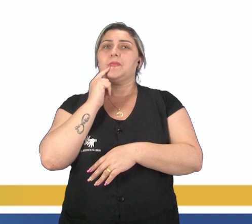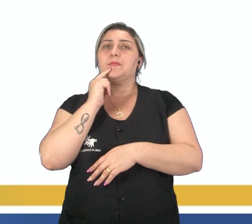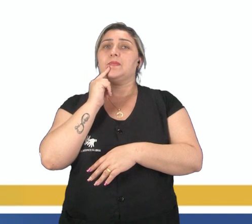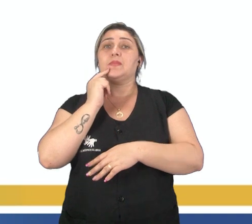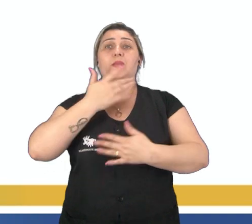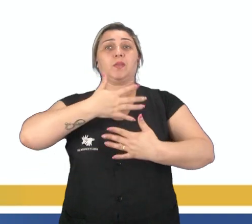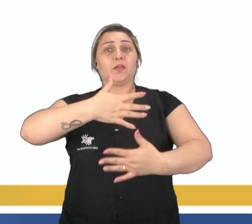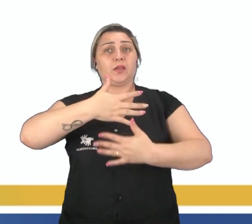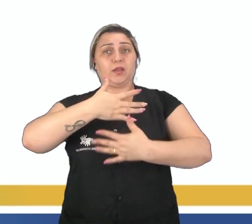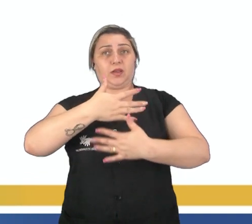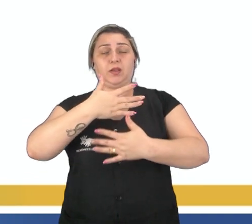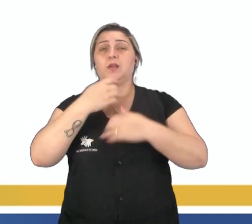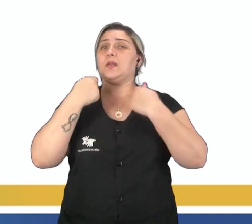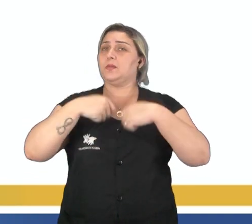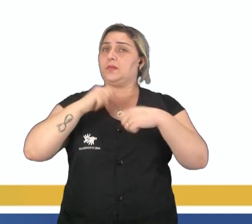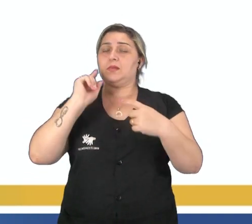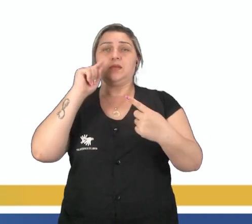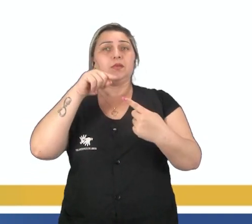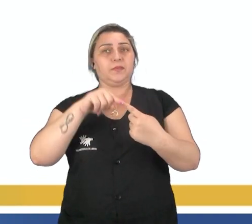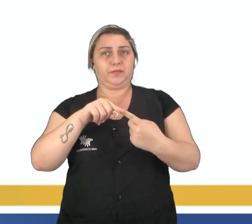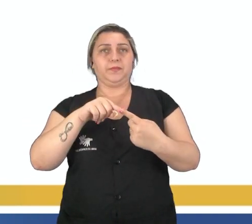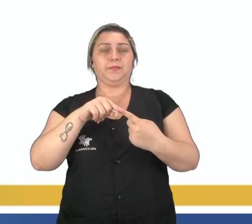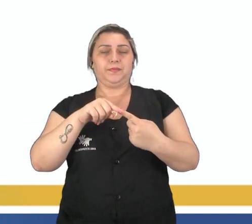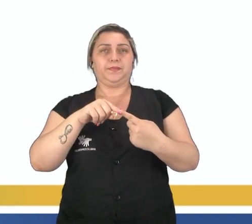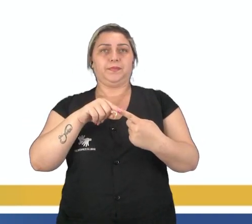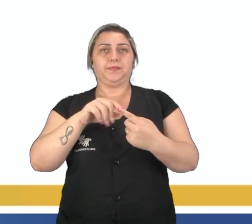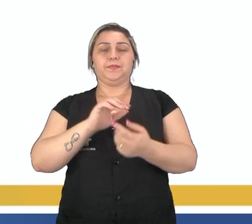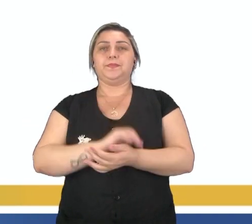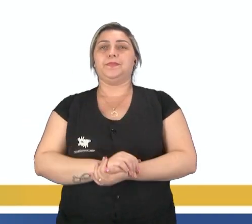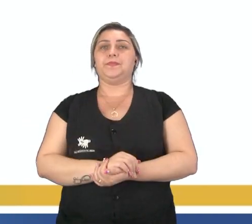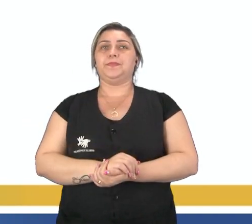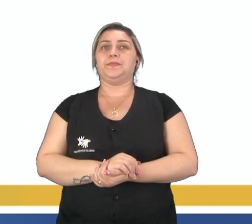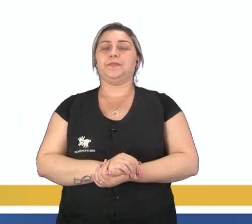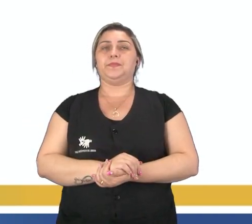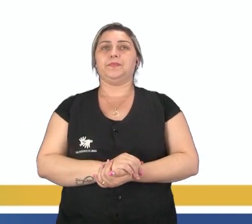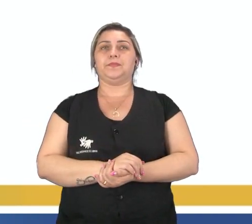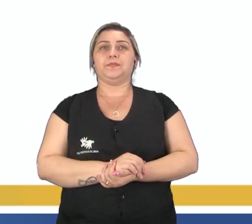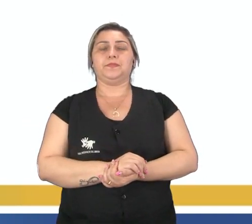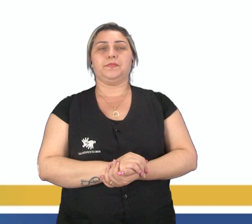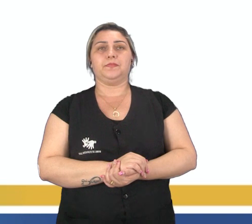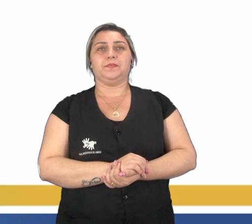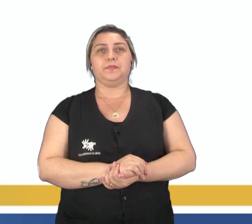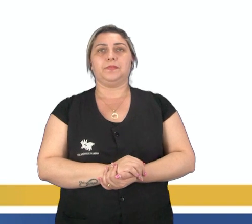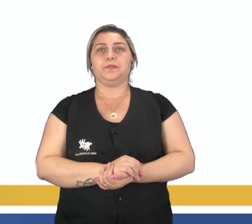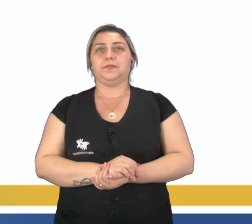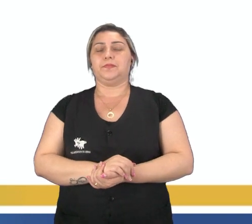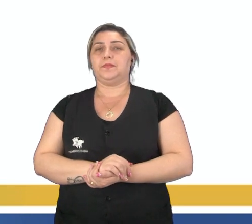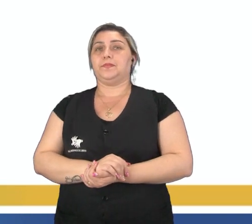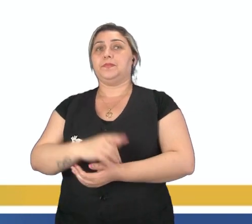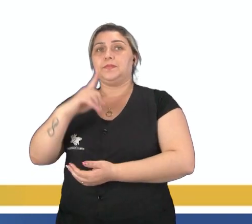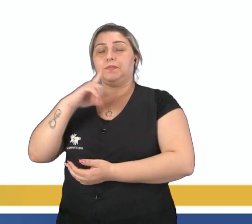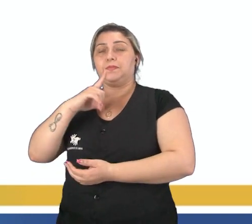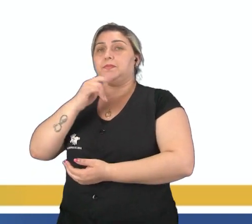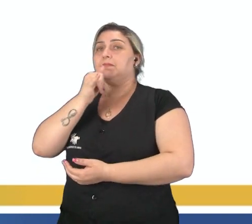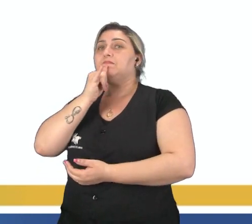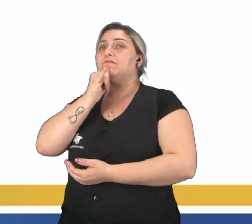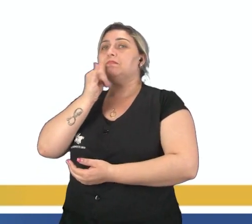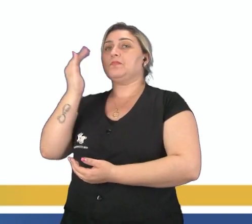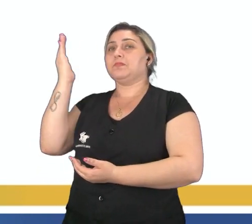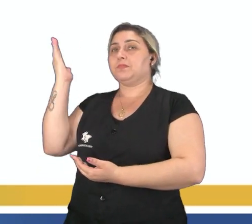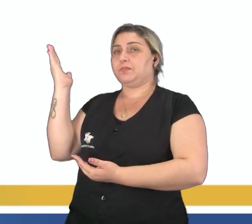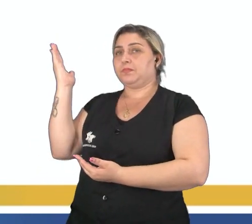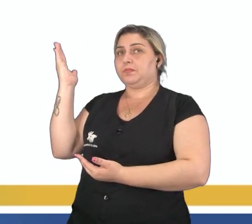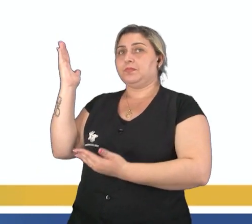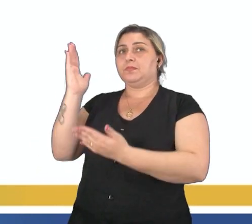de executar as funções que ele precisa executar para se manter em plenas atividades. A gente tem aí o exemplo de